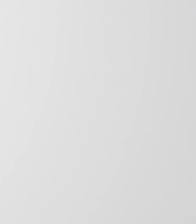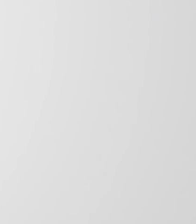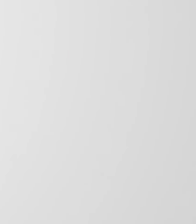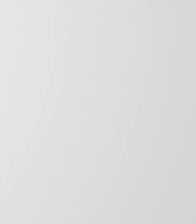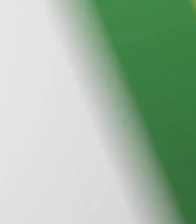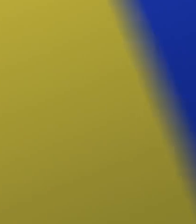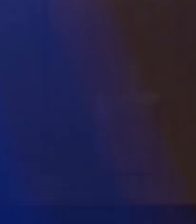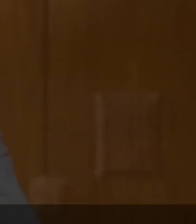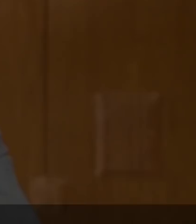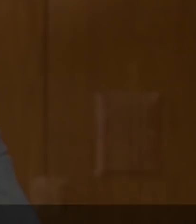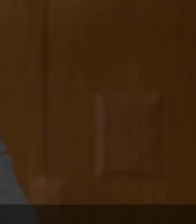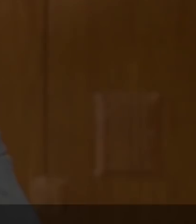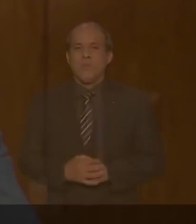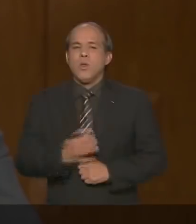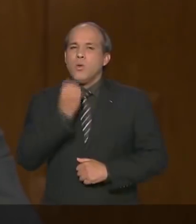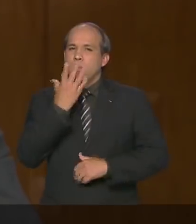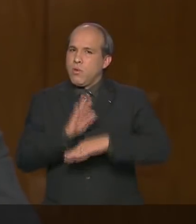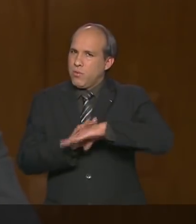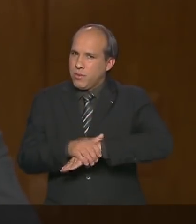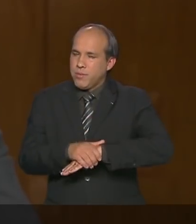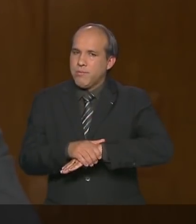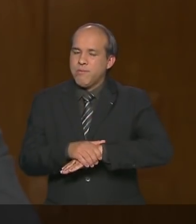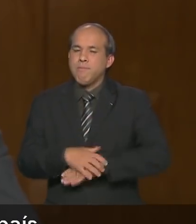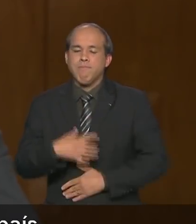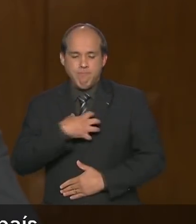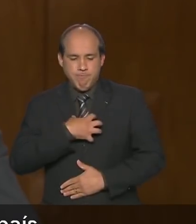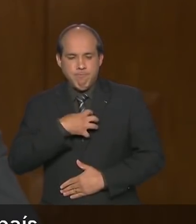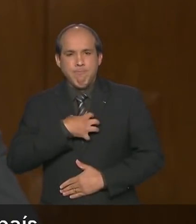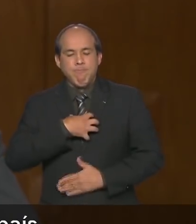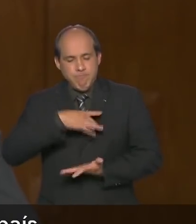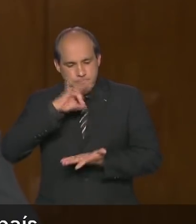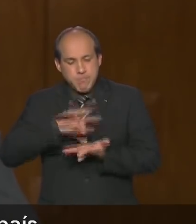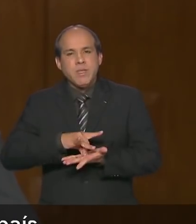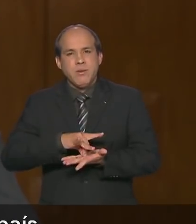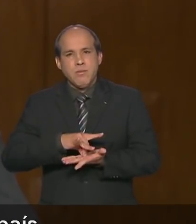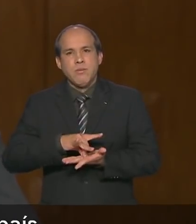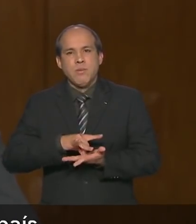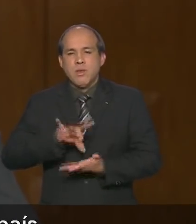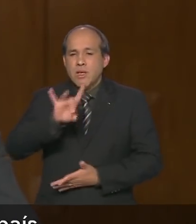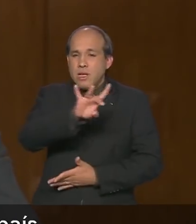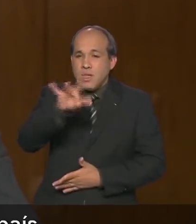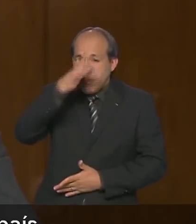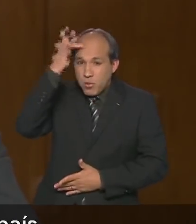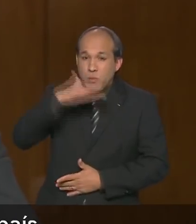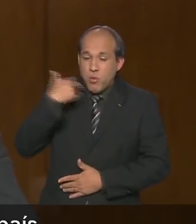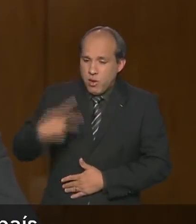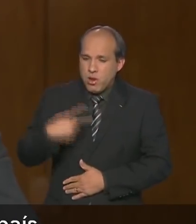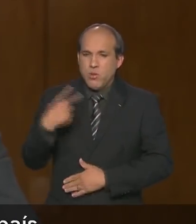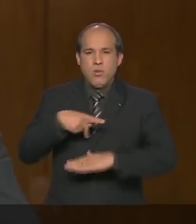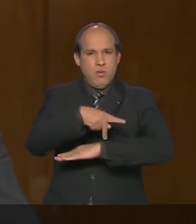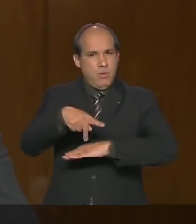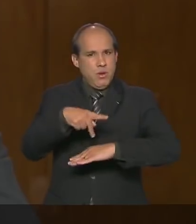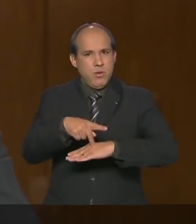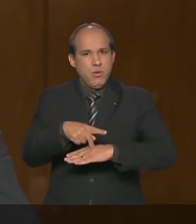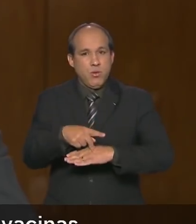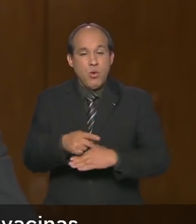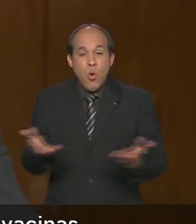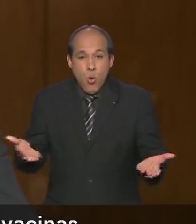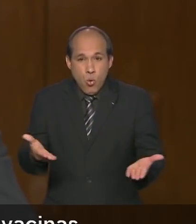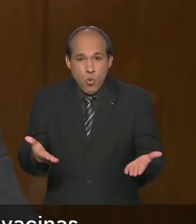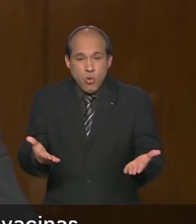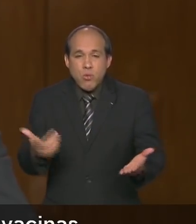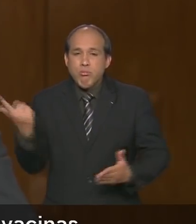Jair bolsonaro Oi boa noite sinto profundamente cada vida perdida em nosso país